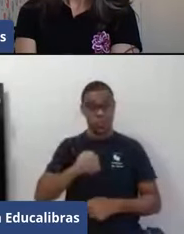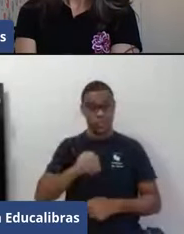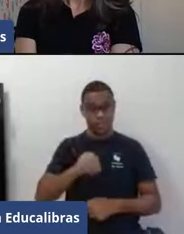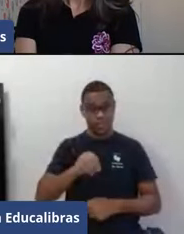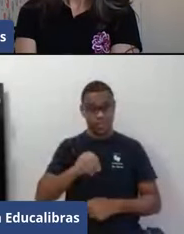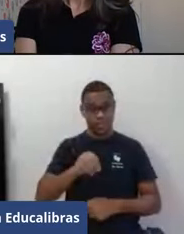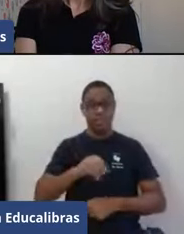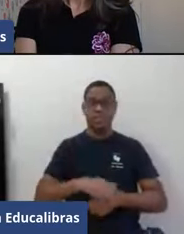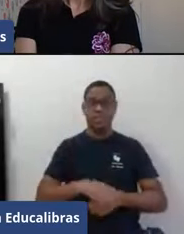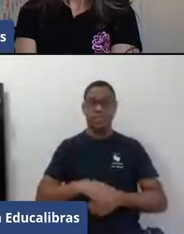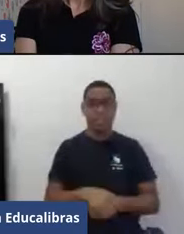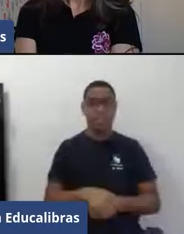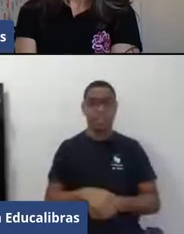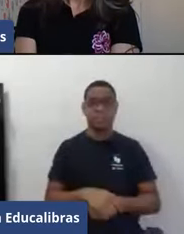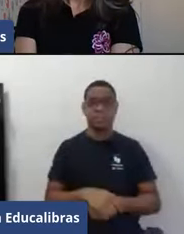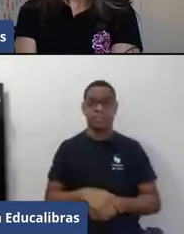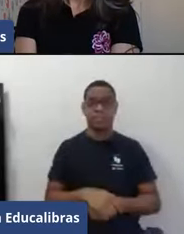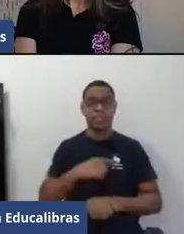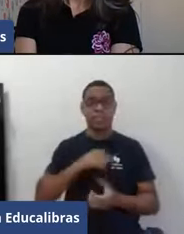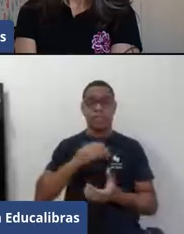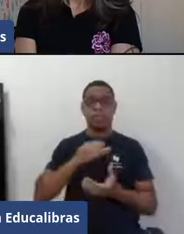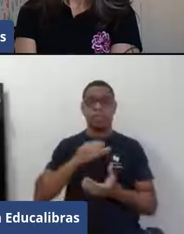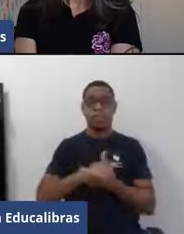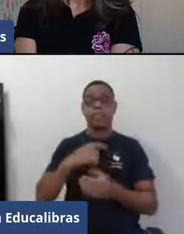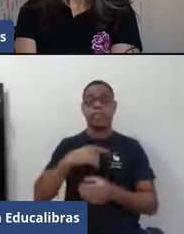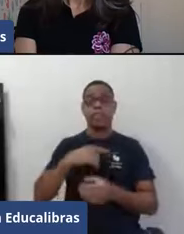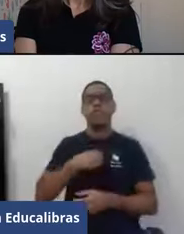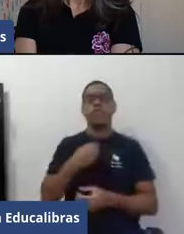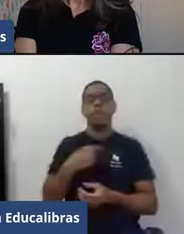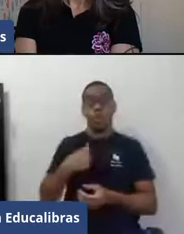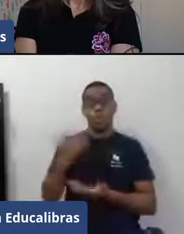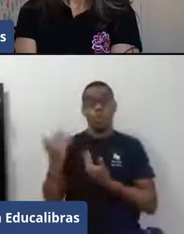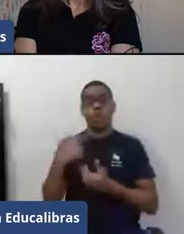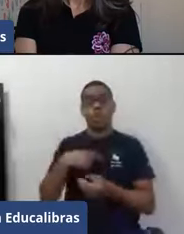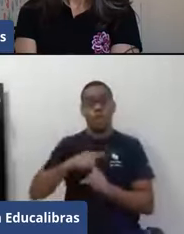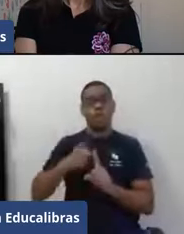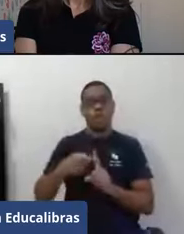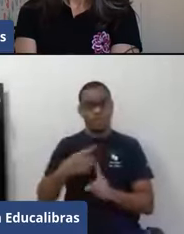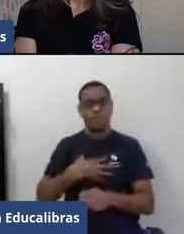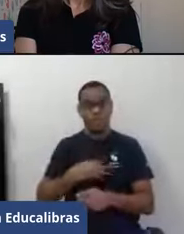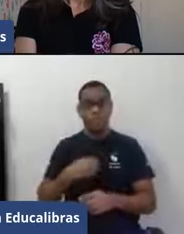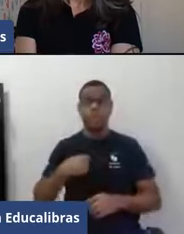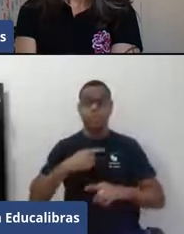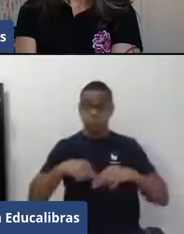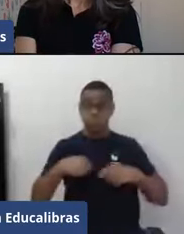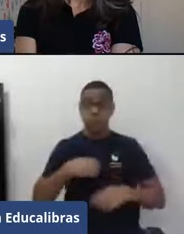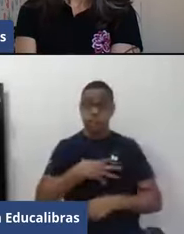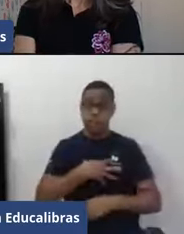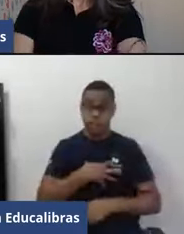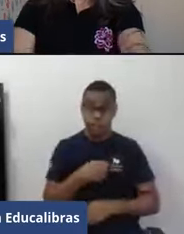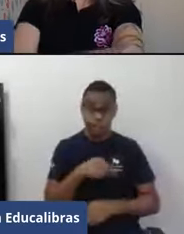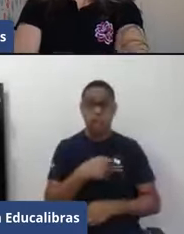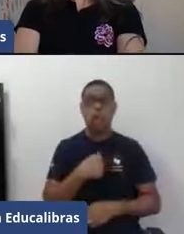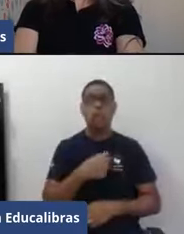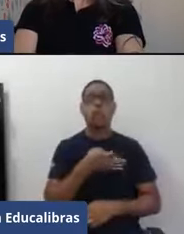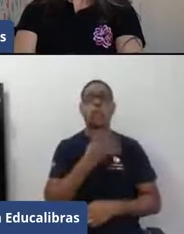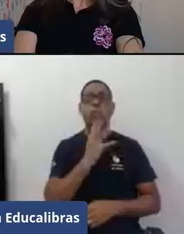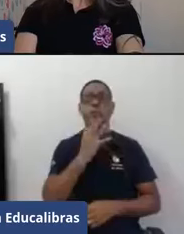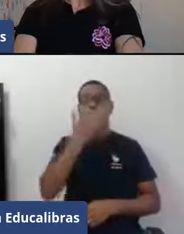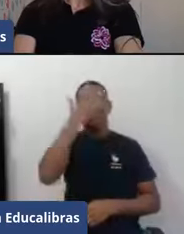26, fui mãe jovem, e através da minha filha, eu comecei a conhecer esse mundo de pessoas